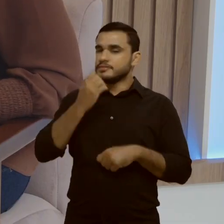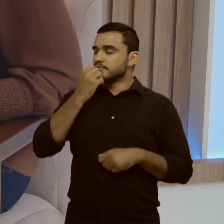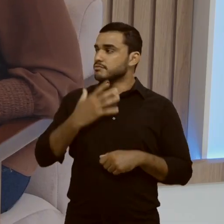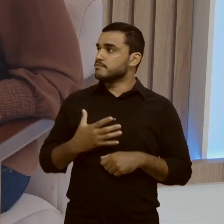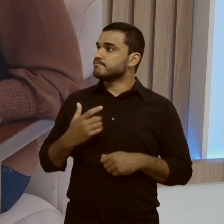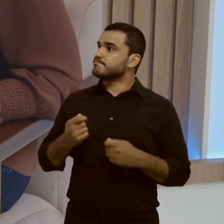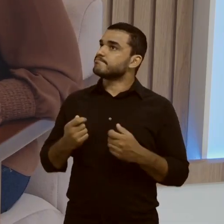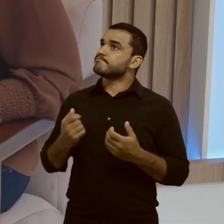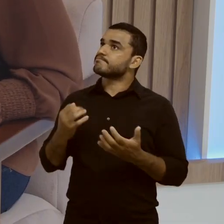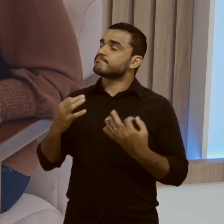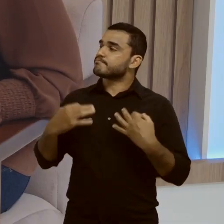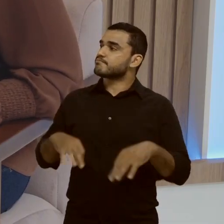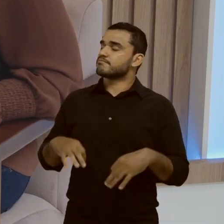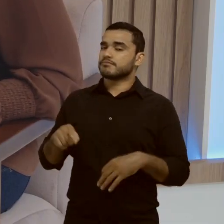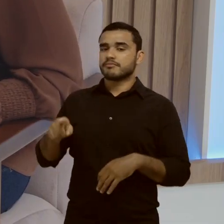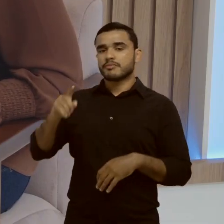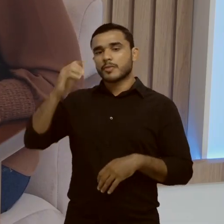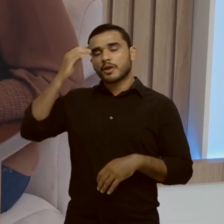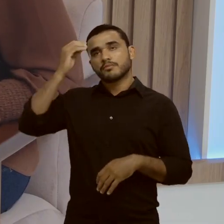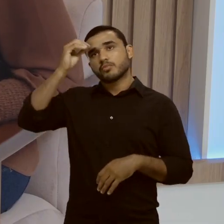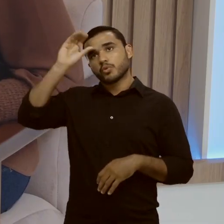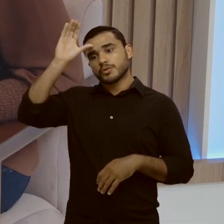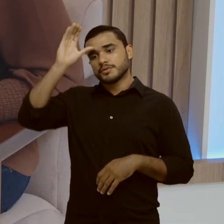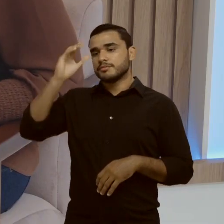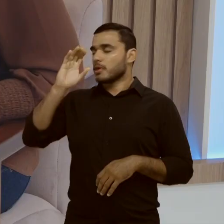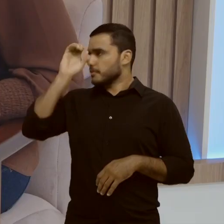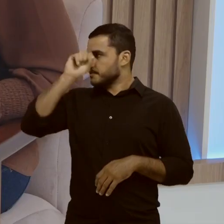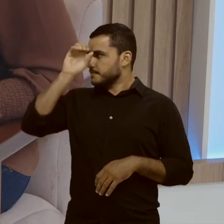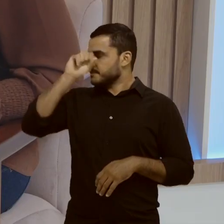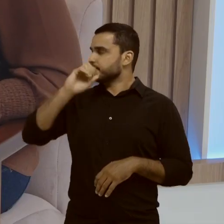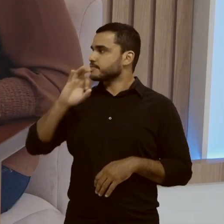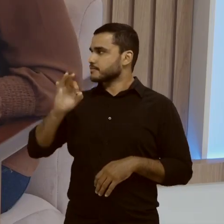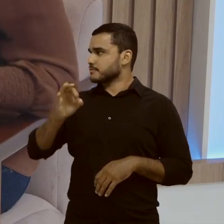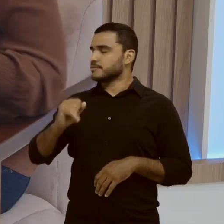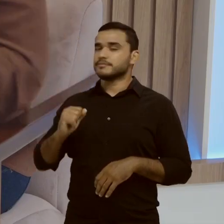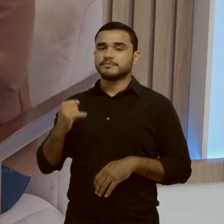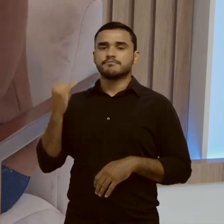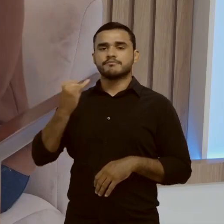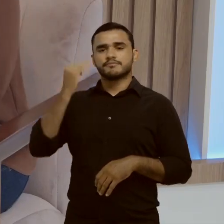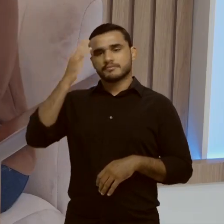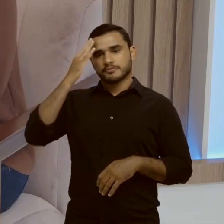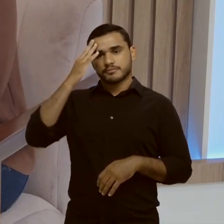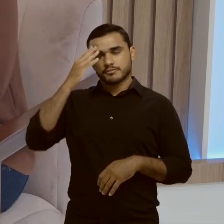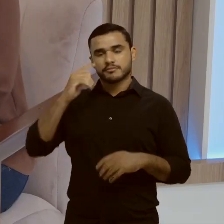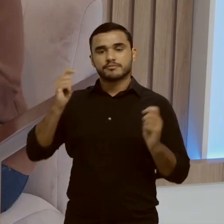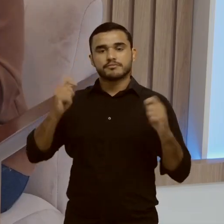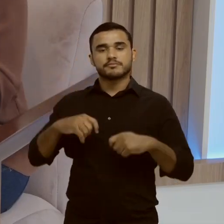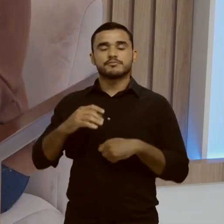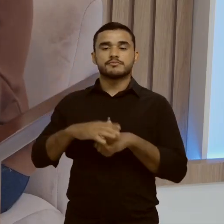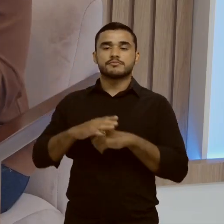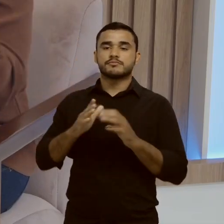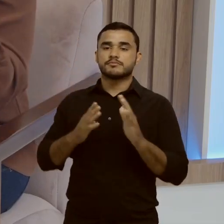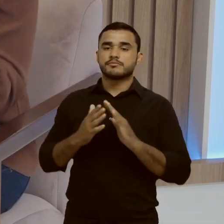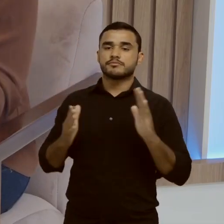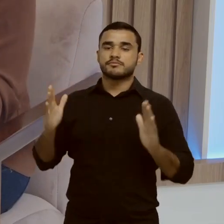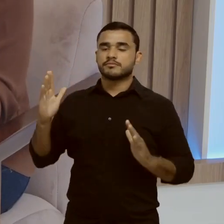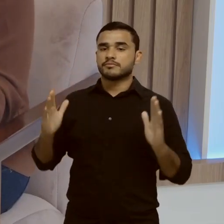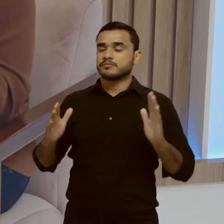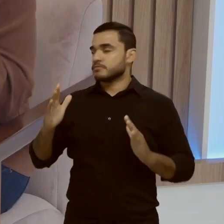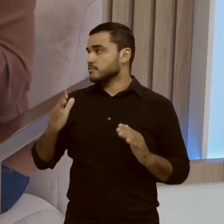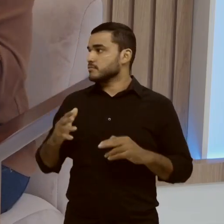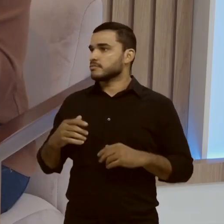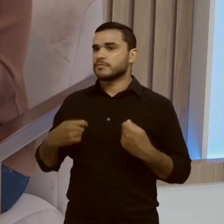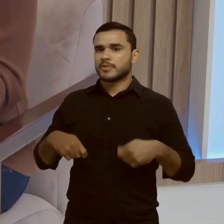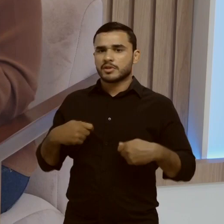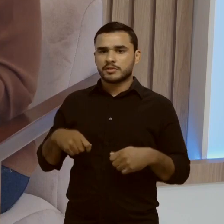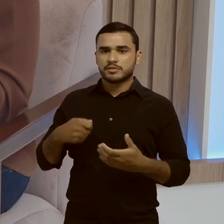significado e conhecimentos significativos, né? Então, é de grande importância que as famílias proporcionem nesse período. Não precisa ser o sentar na